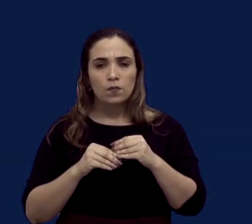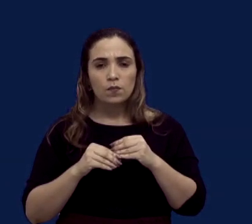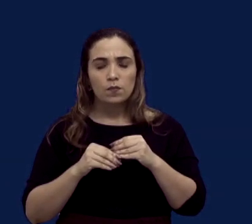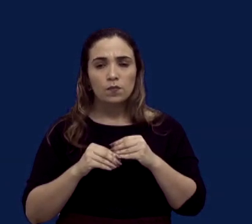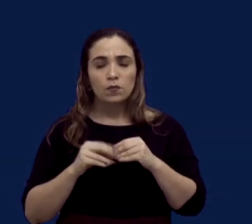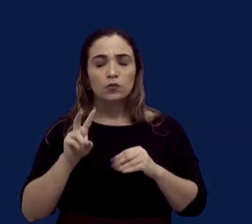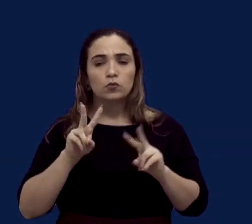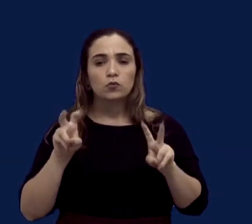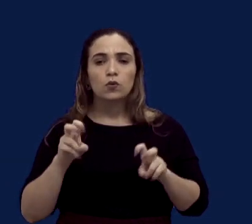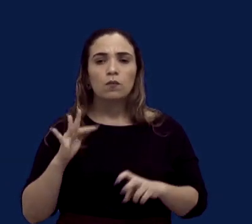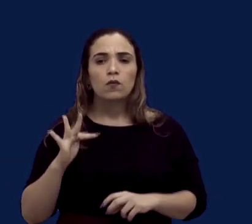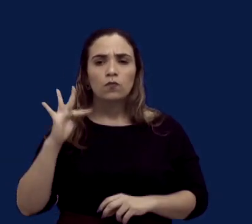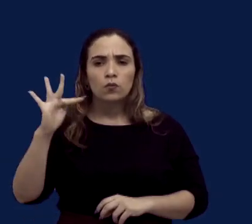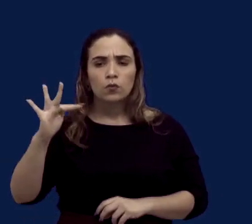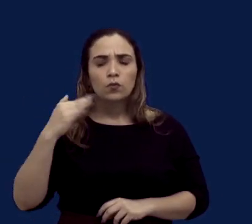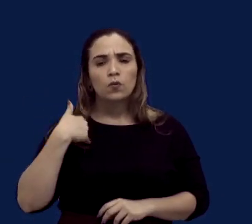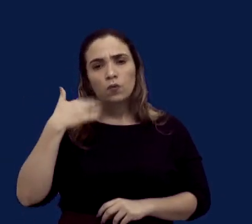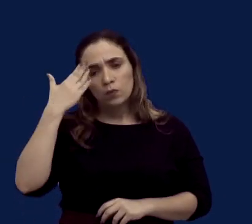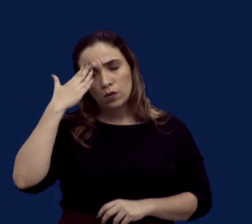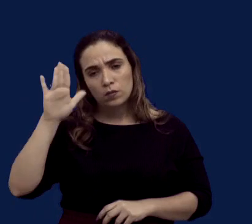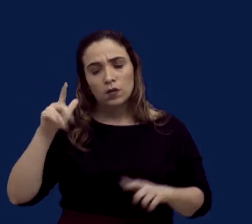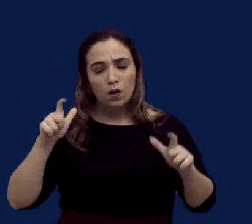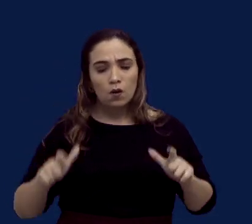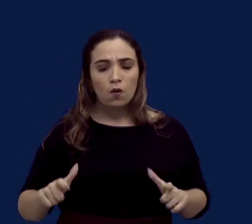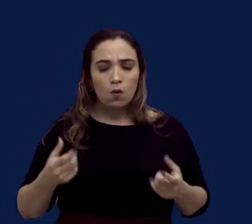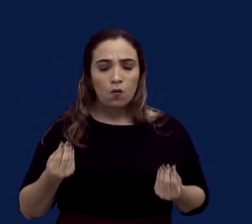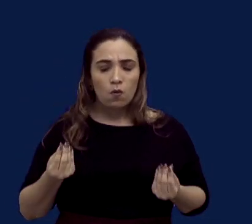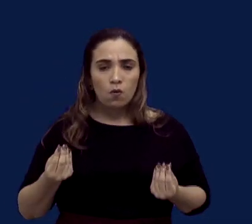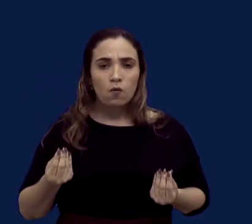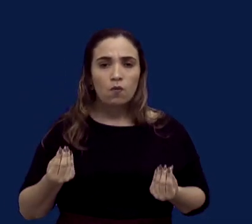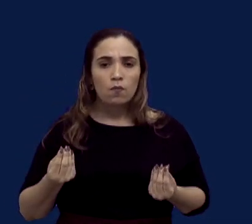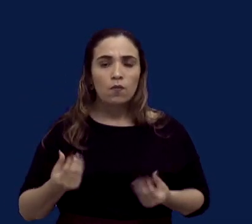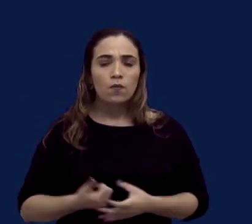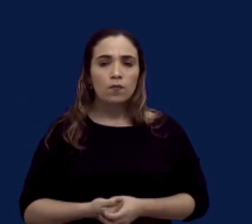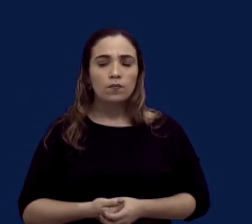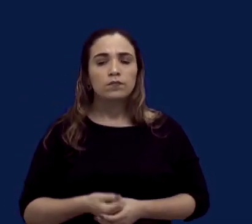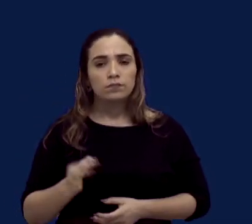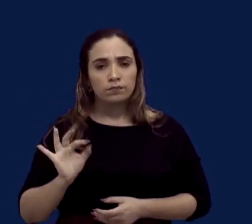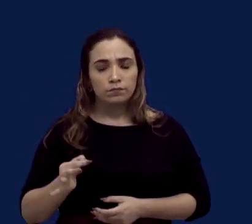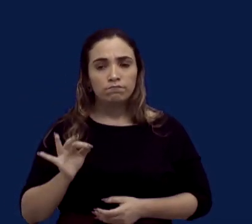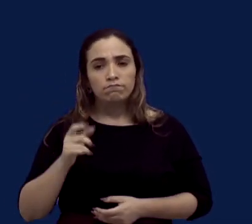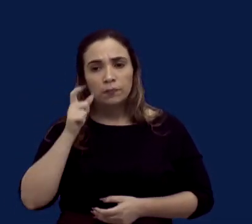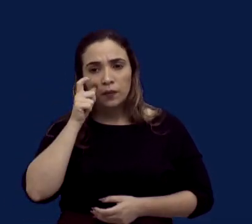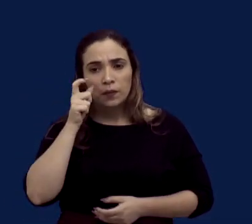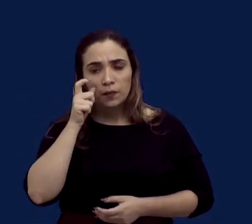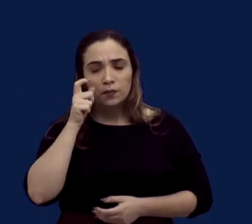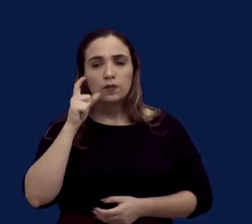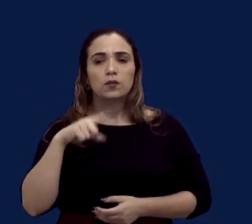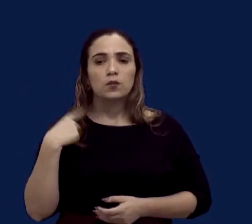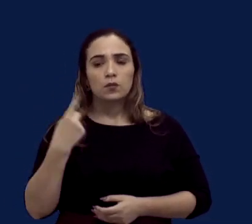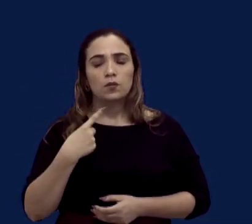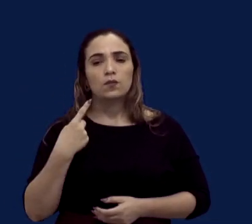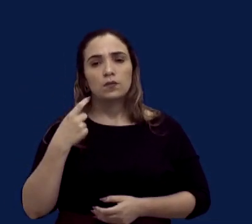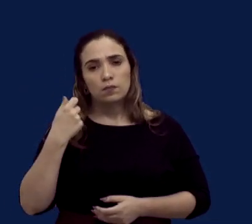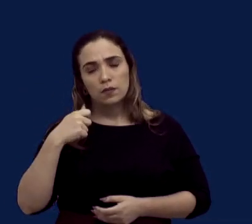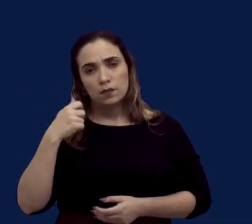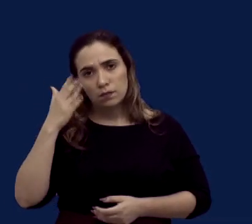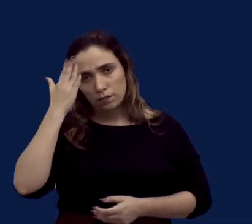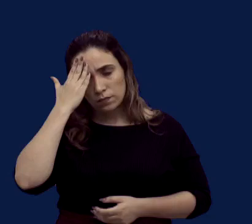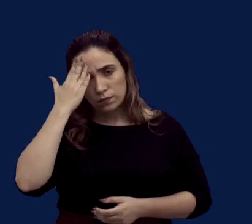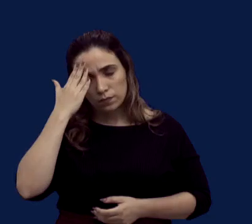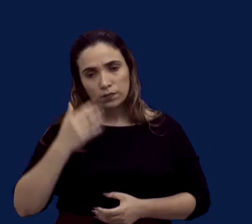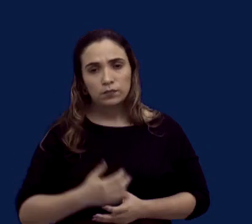o futuro. Se não sei onde estou, como saberei onde chegarei? Né? Isso é bem interessante também, da gente ter essa perspectiva sempre, né?